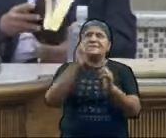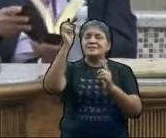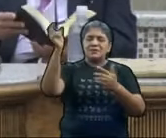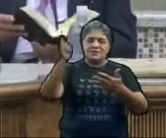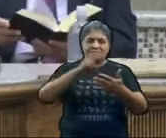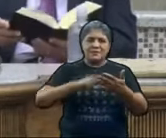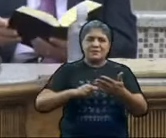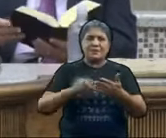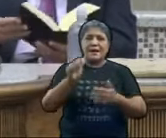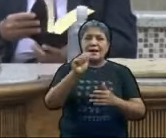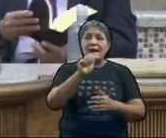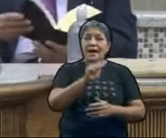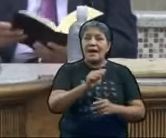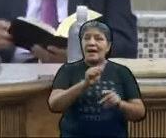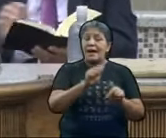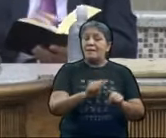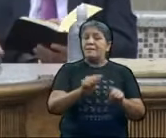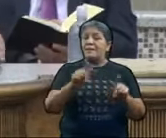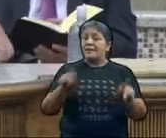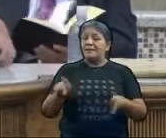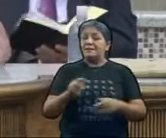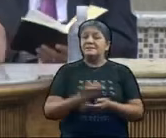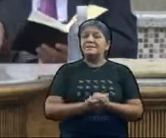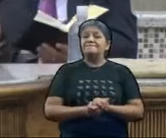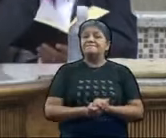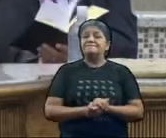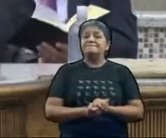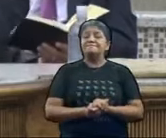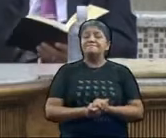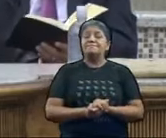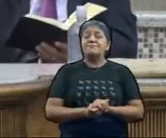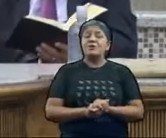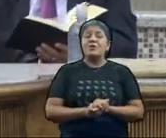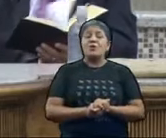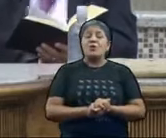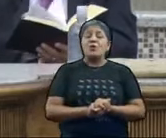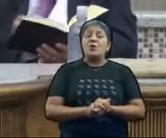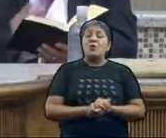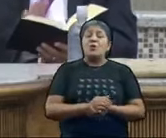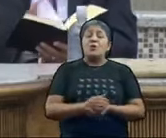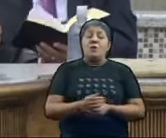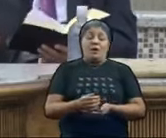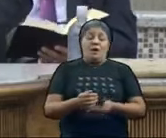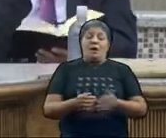Deus, Apocalipse, capítulo de número 21.